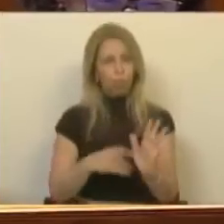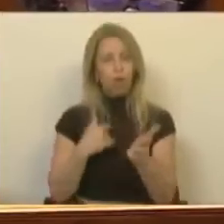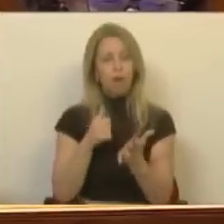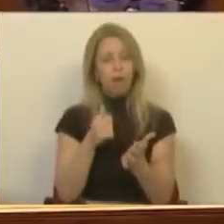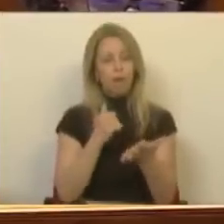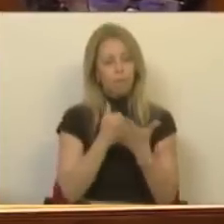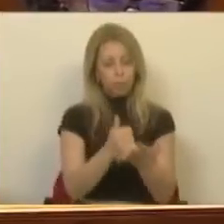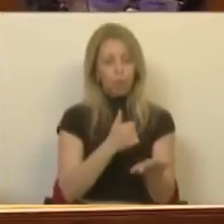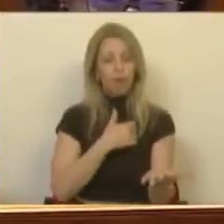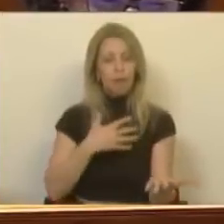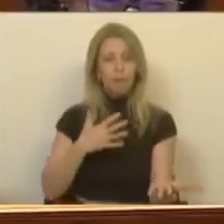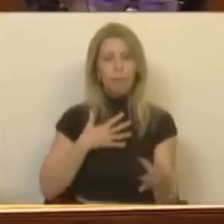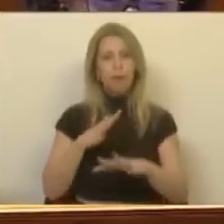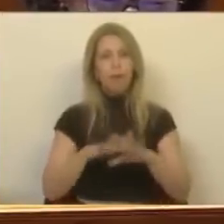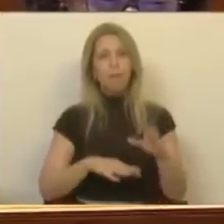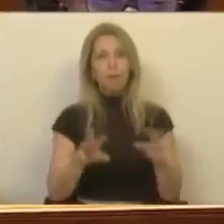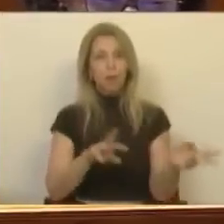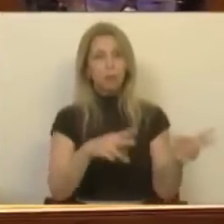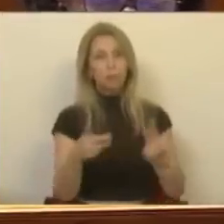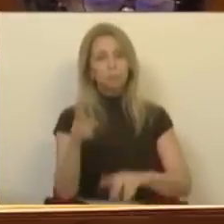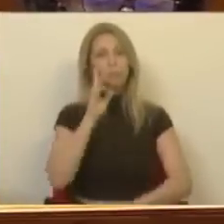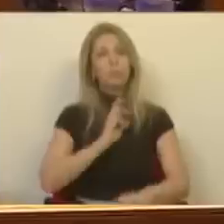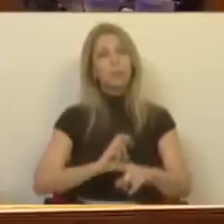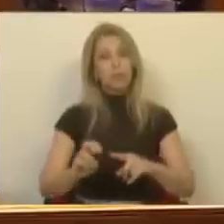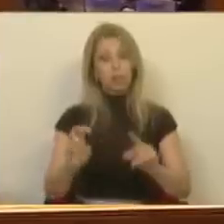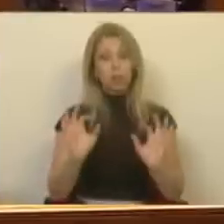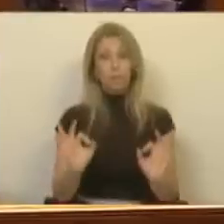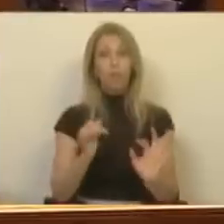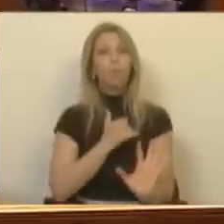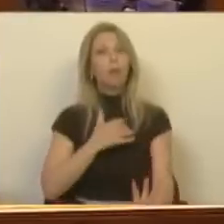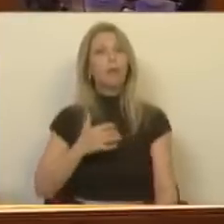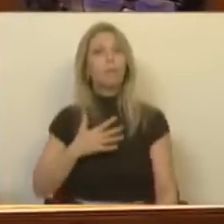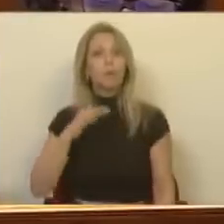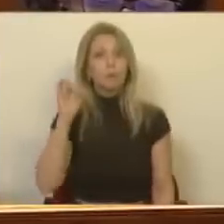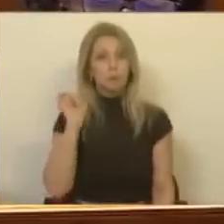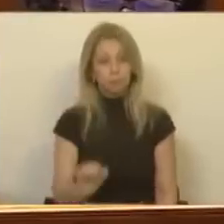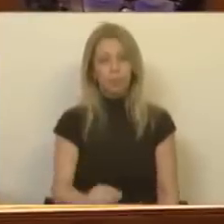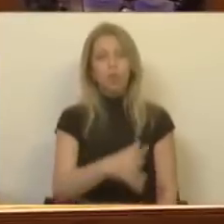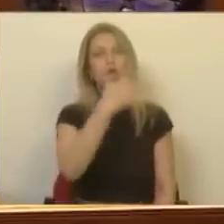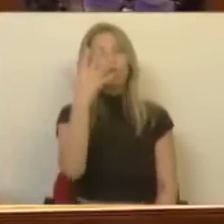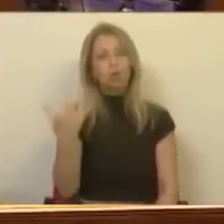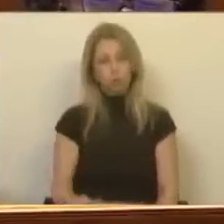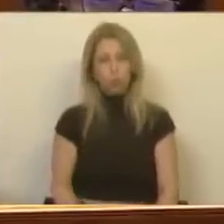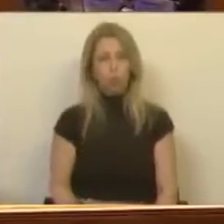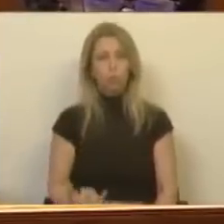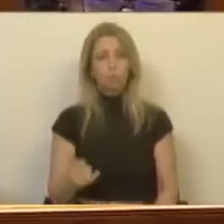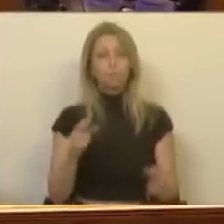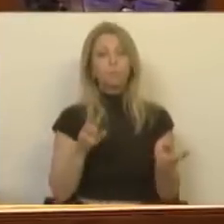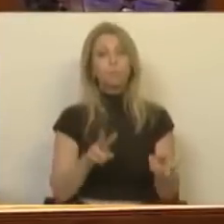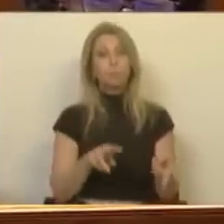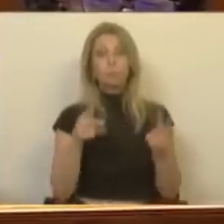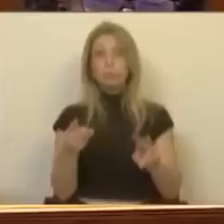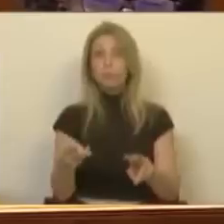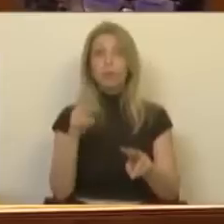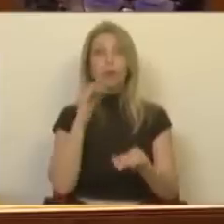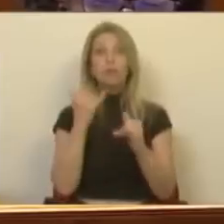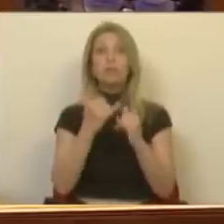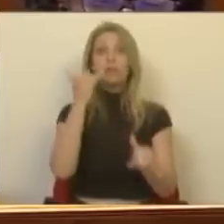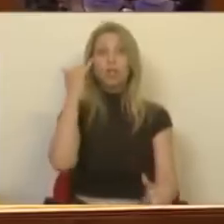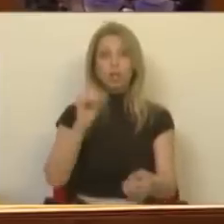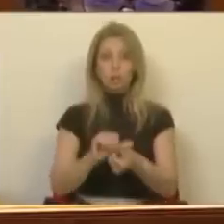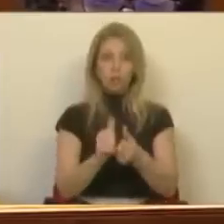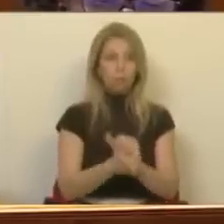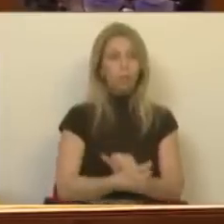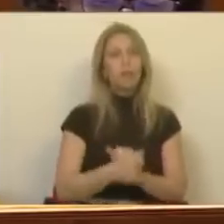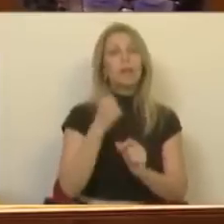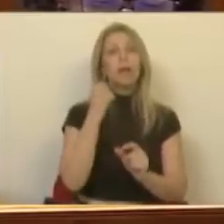fazer a transição energética da sua própria empresa segundo lugar na transição digital programa indústria